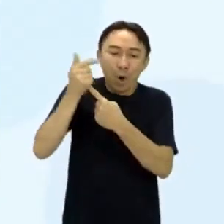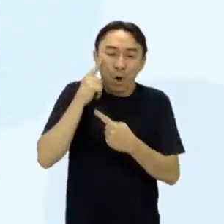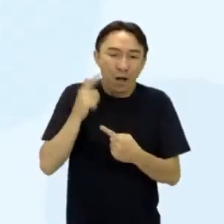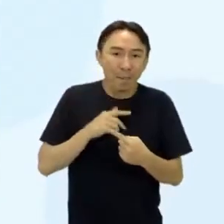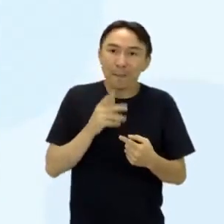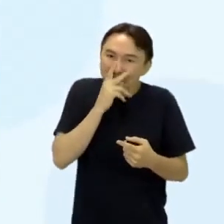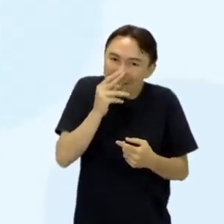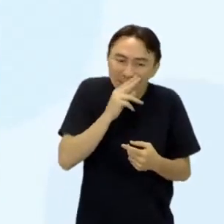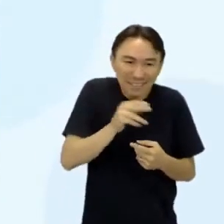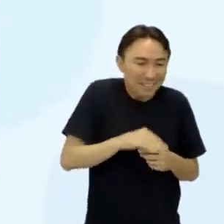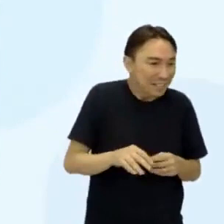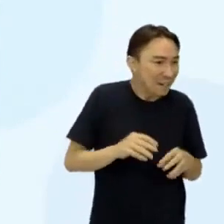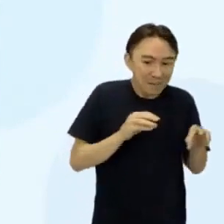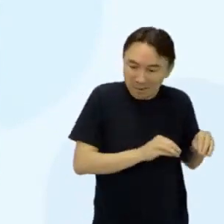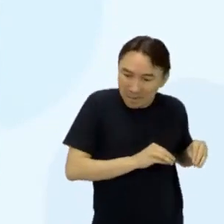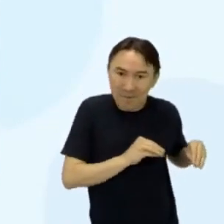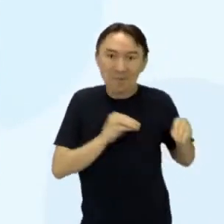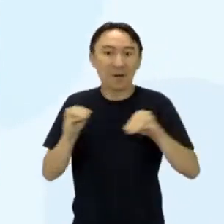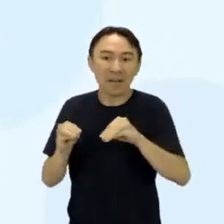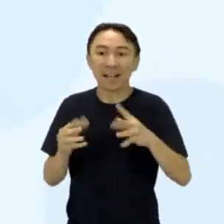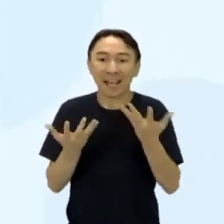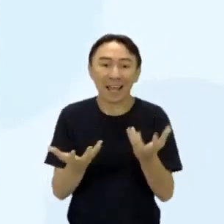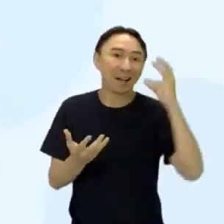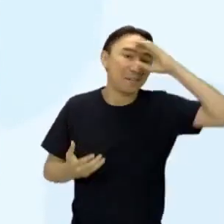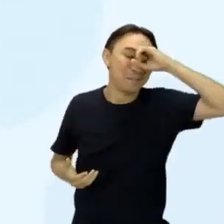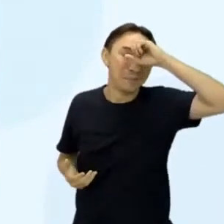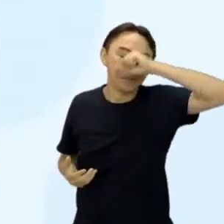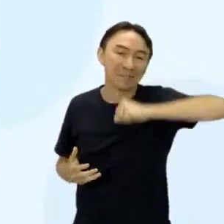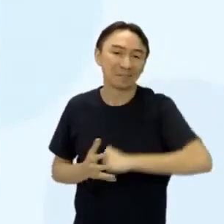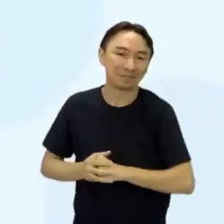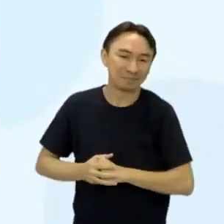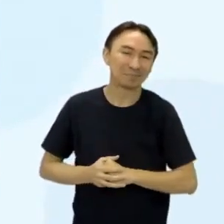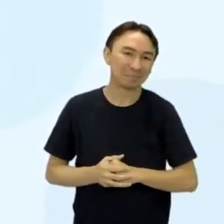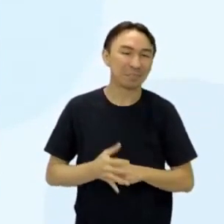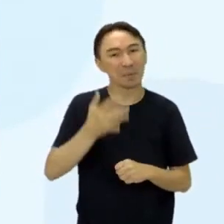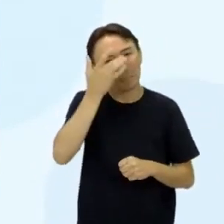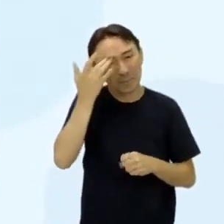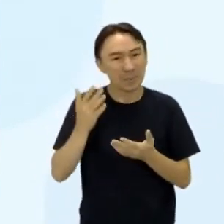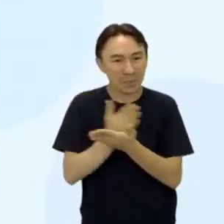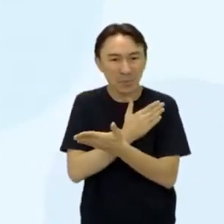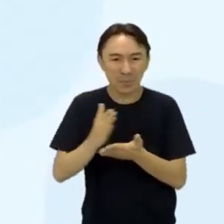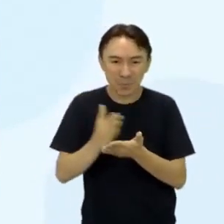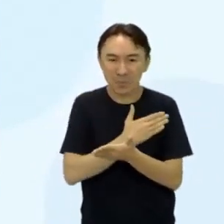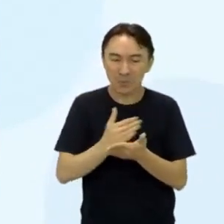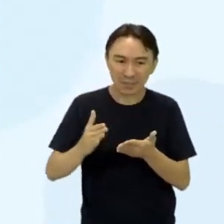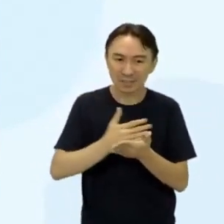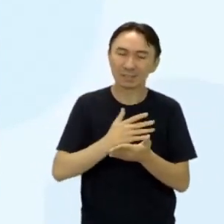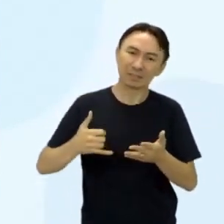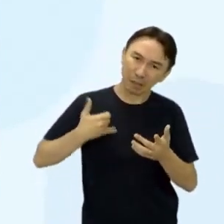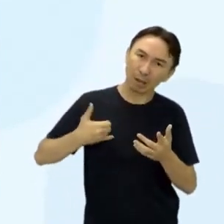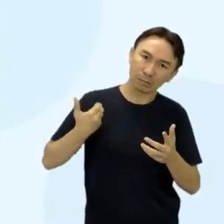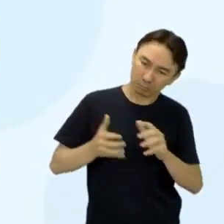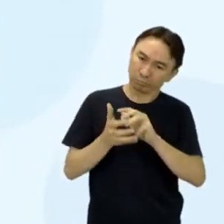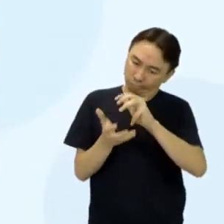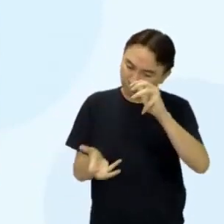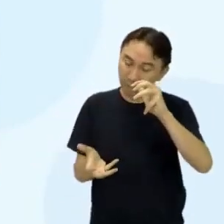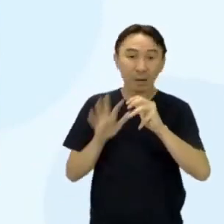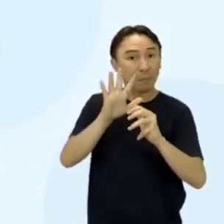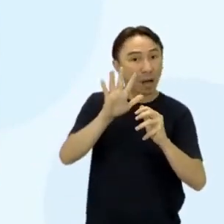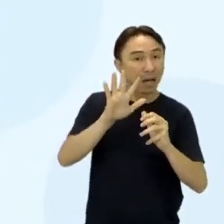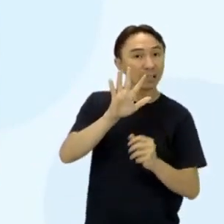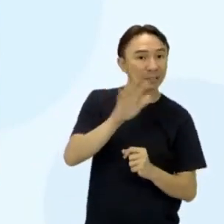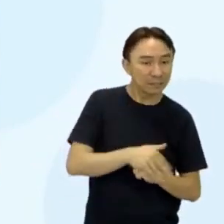pelo Prensky, que ele fala de pessoas que, por mais que nasceram antes dos anos 80, se adaptaram muito bem à tecnologia.